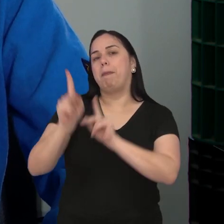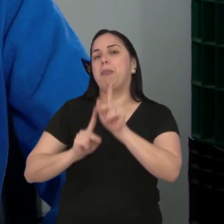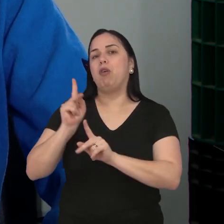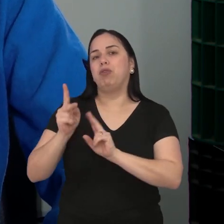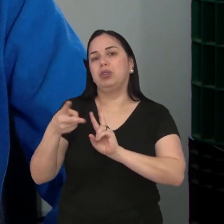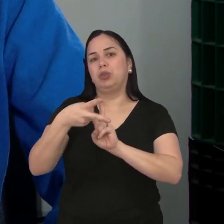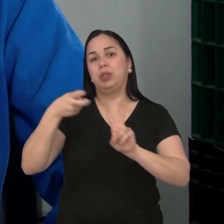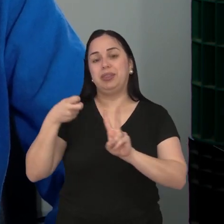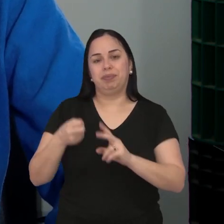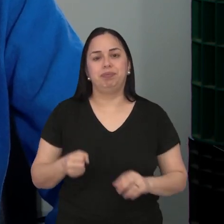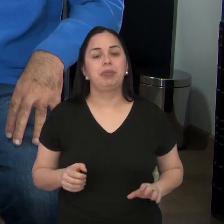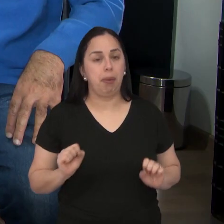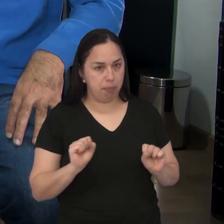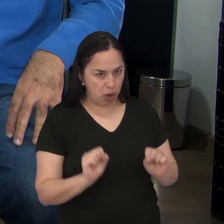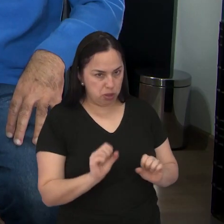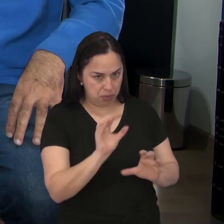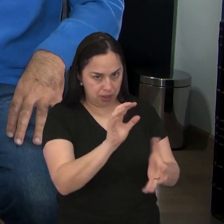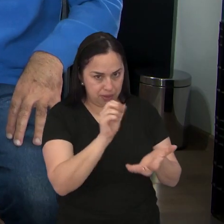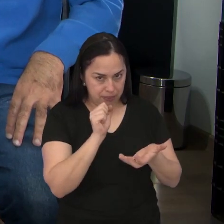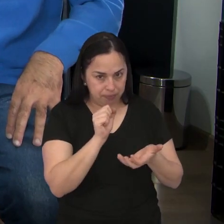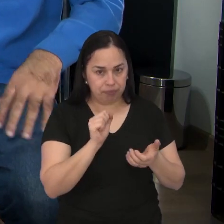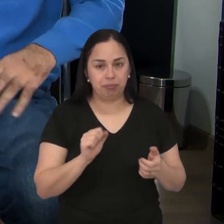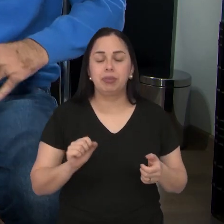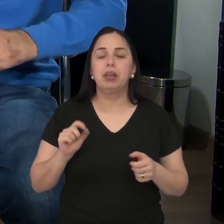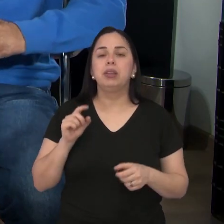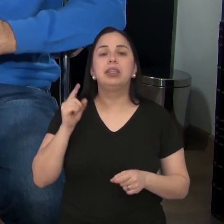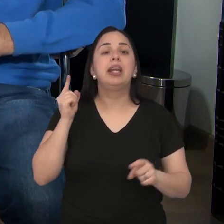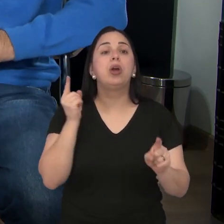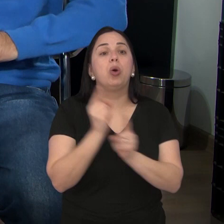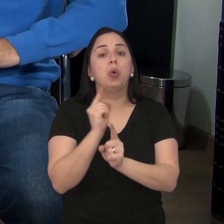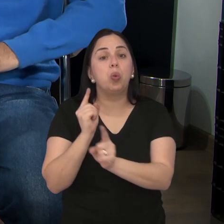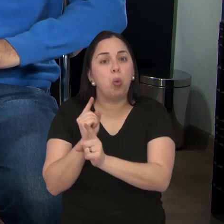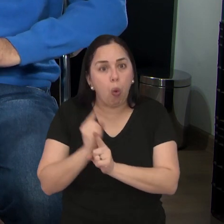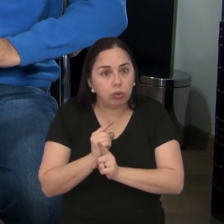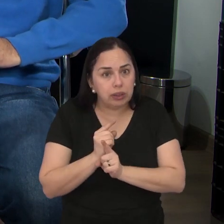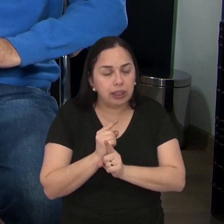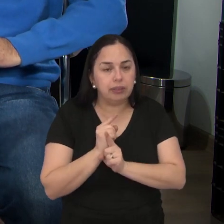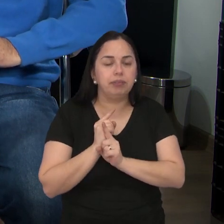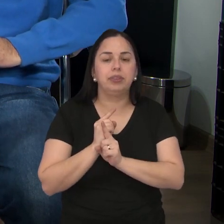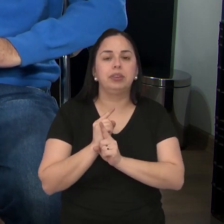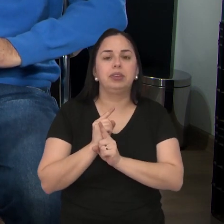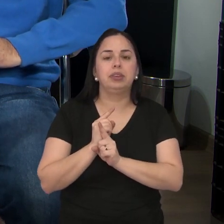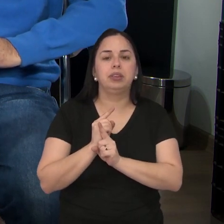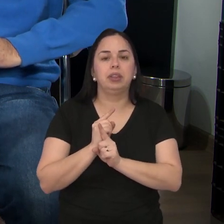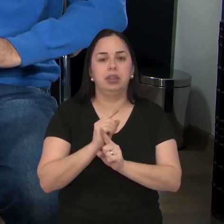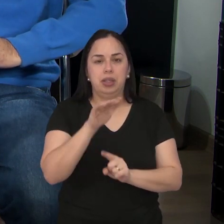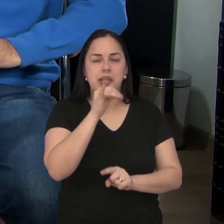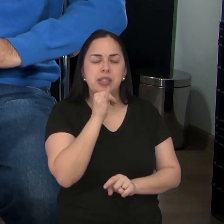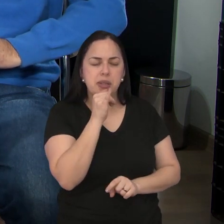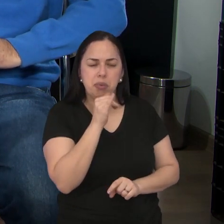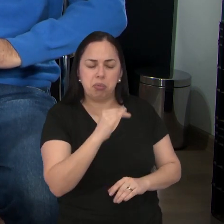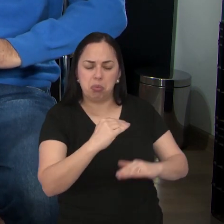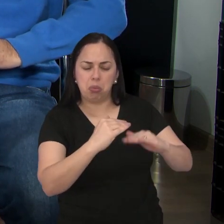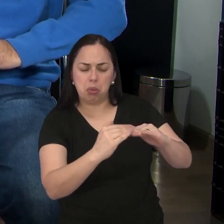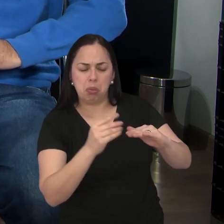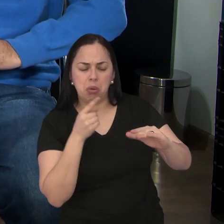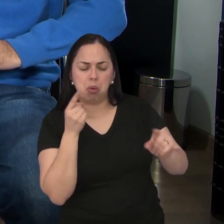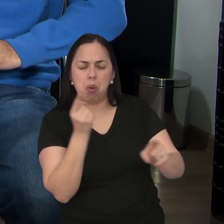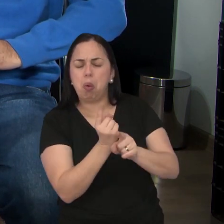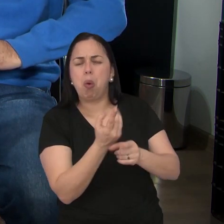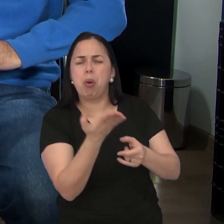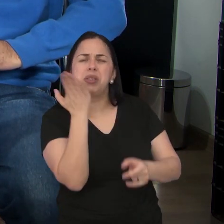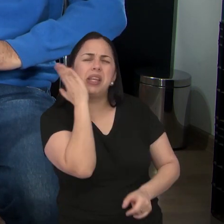informação eu tirei. Quando você... Posso? Claro! Quando você encontra um pedaço desse material por cima, como